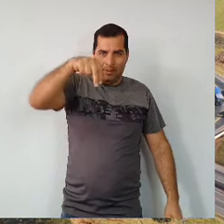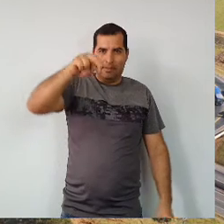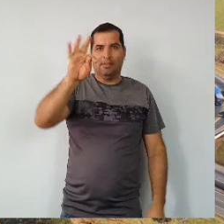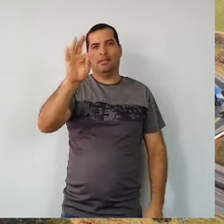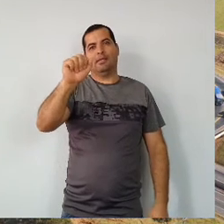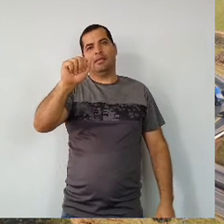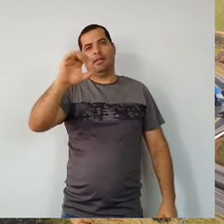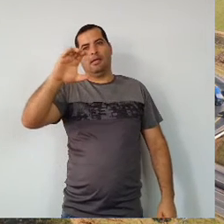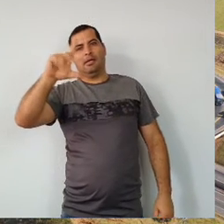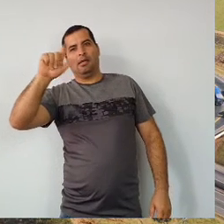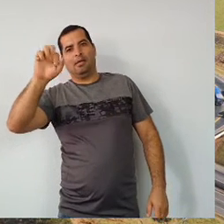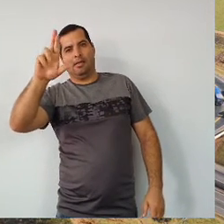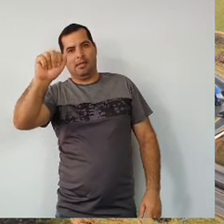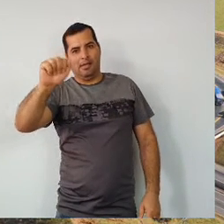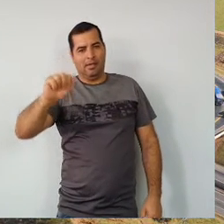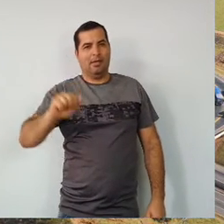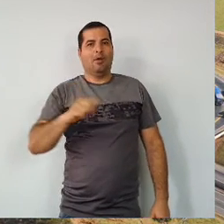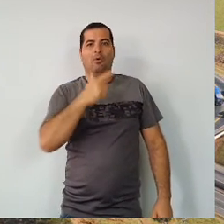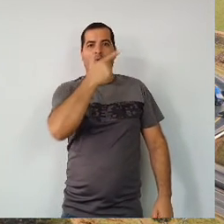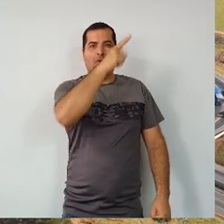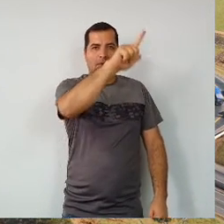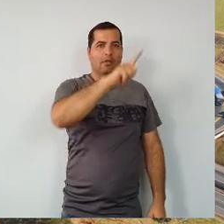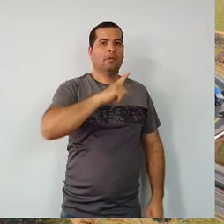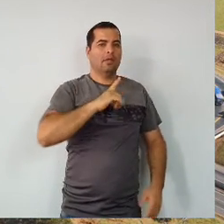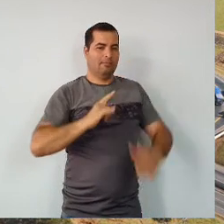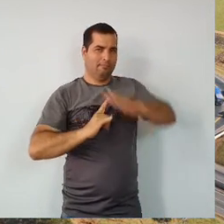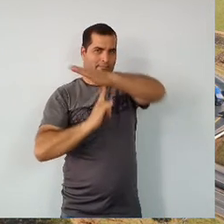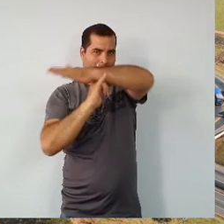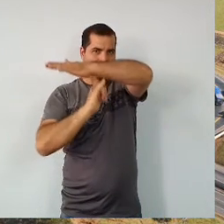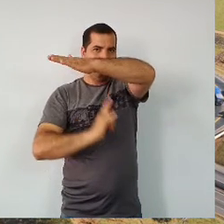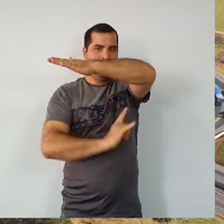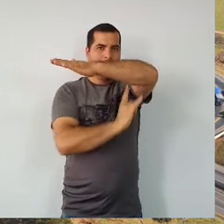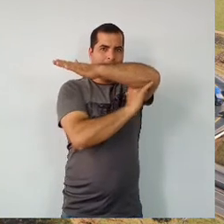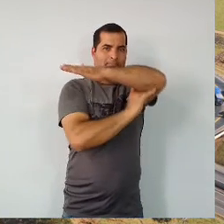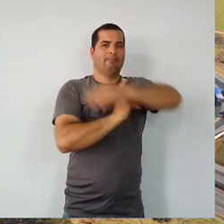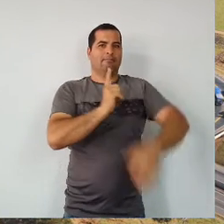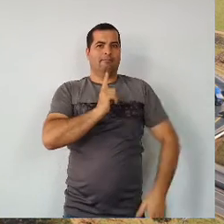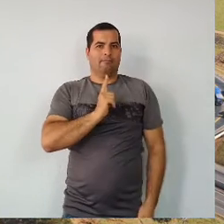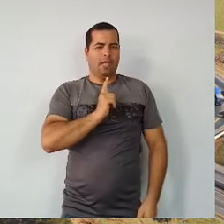de baixo. Aqui ao lado a nossa ponte